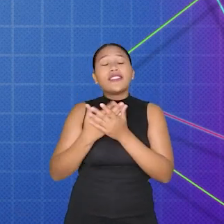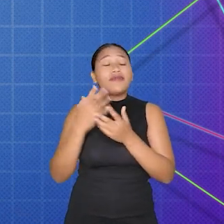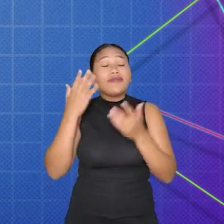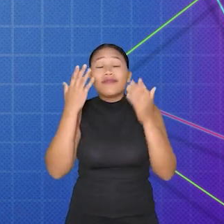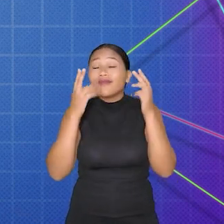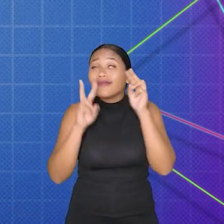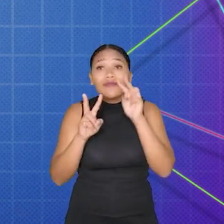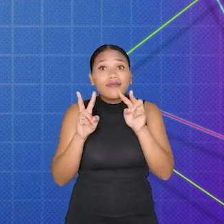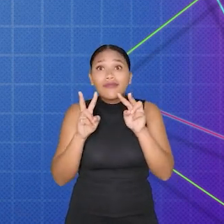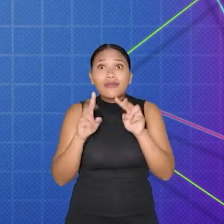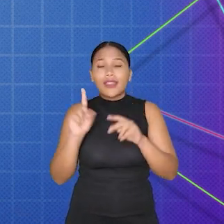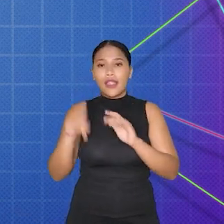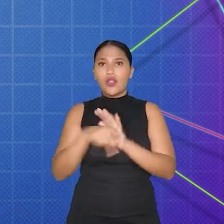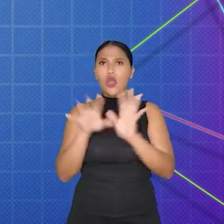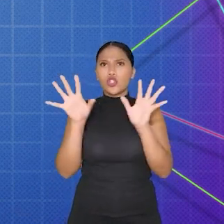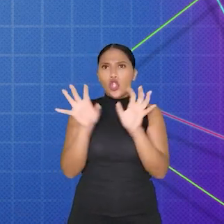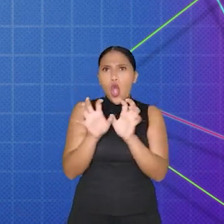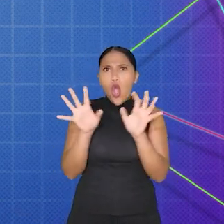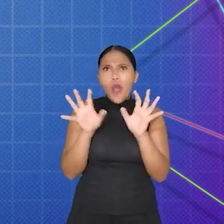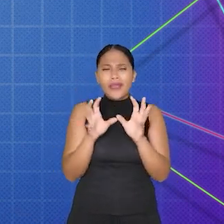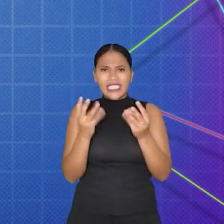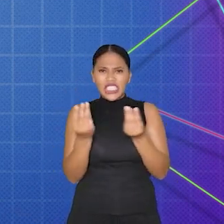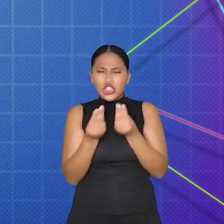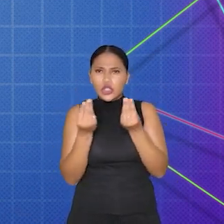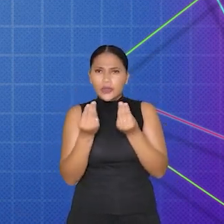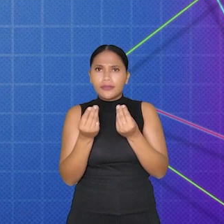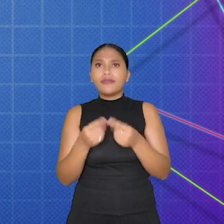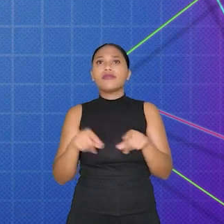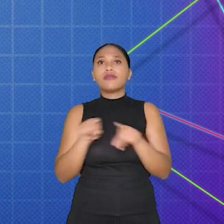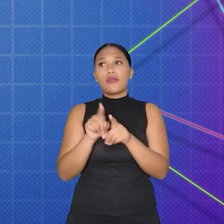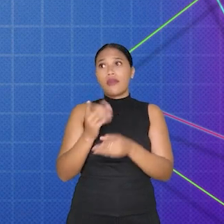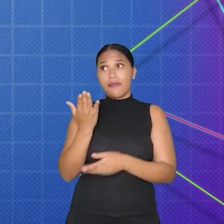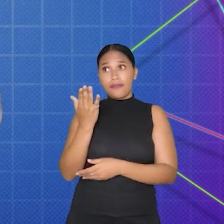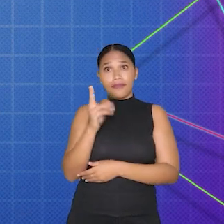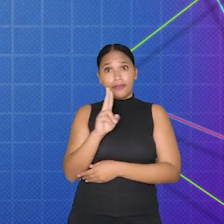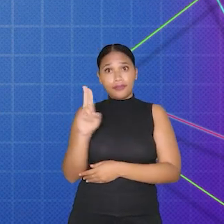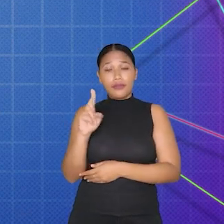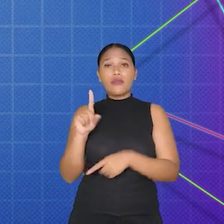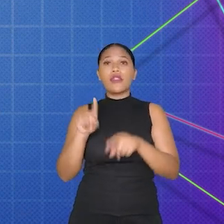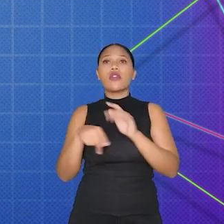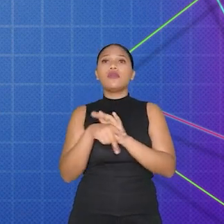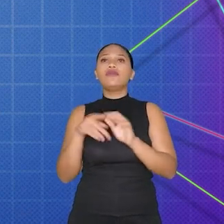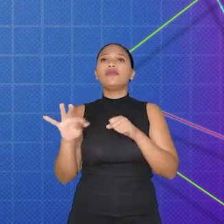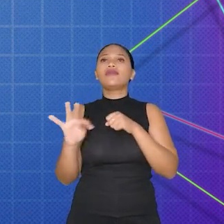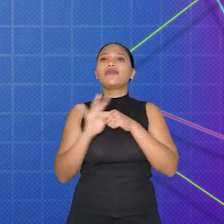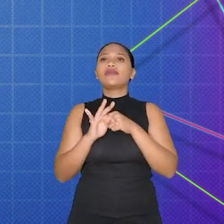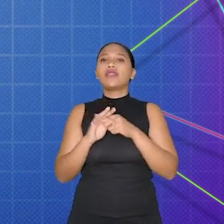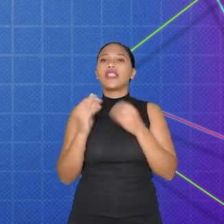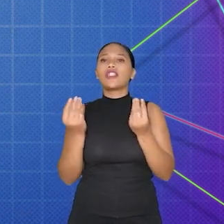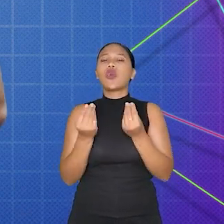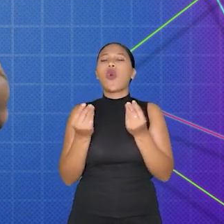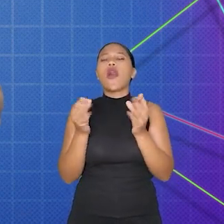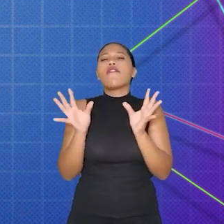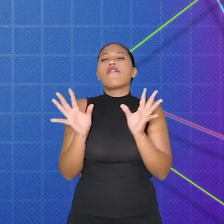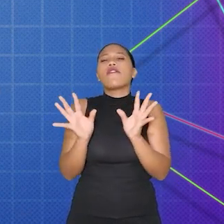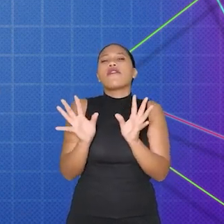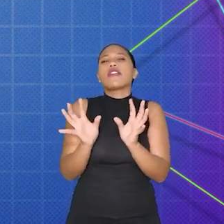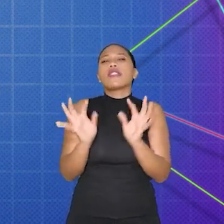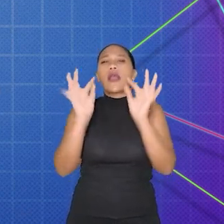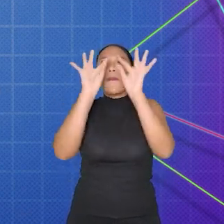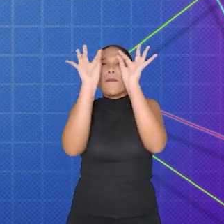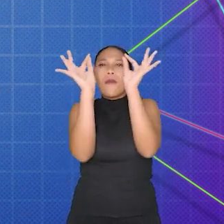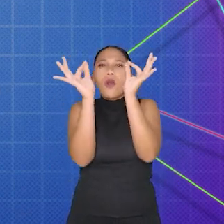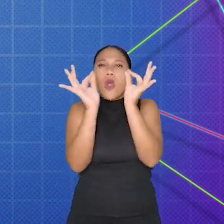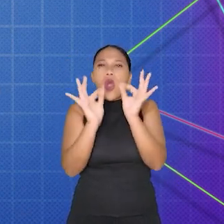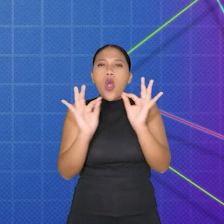O Differing pode ser usado para criar sombras e texturas em uma imagem. Anti-aliasing é uma técnica que suaviza as bordas de uma